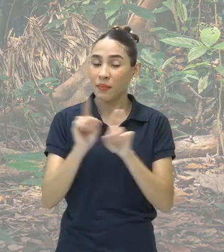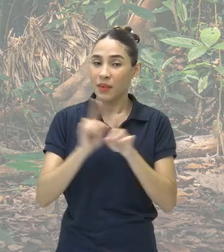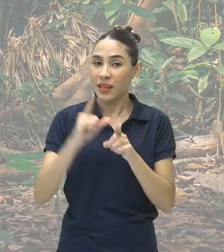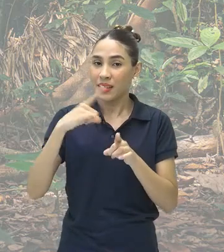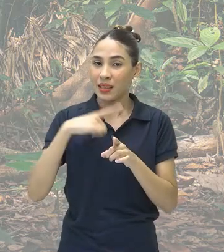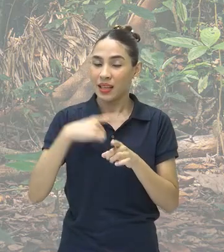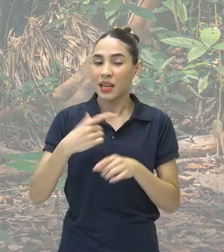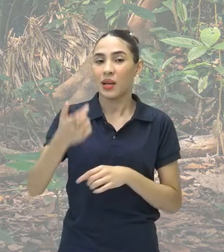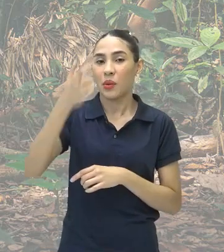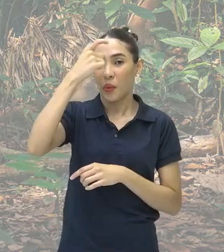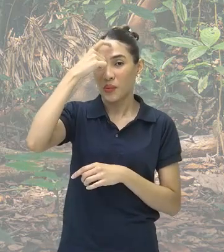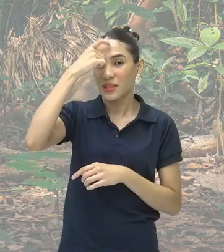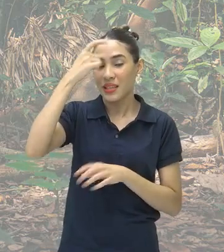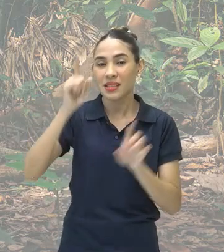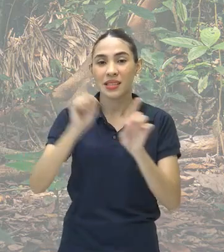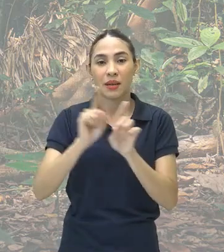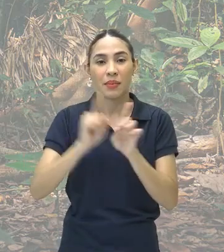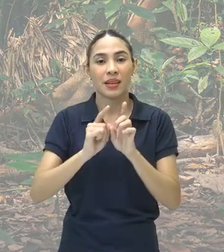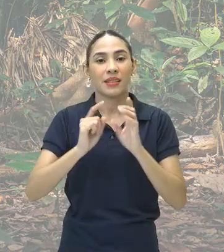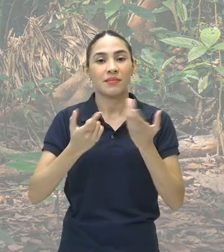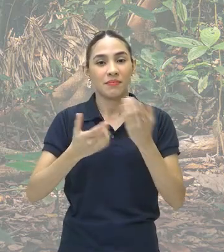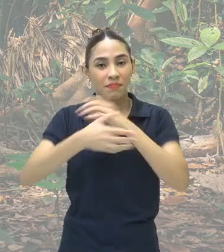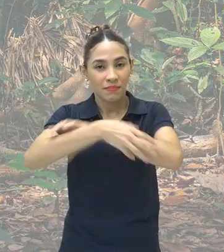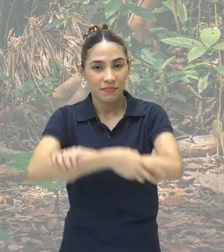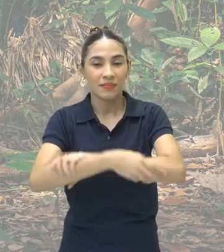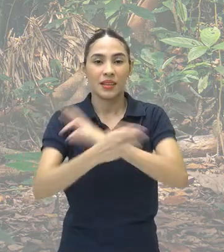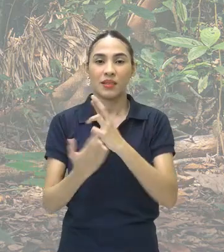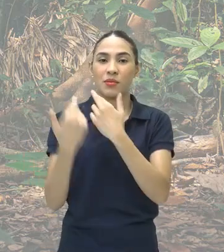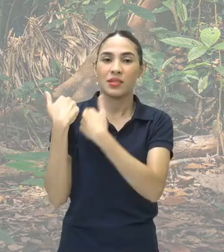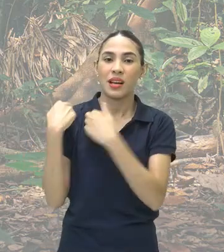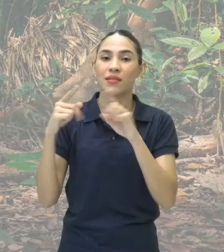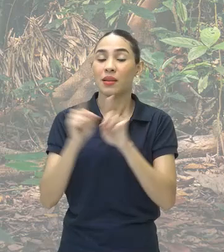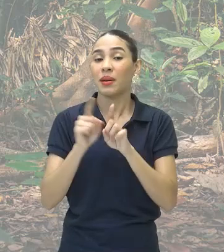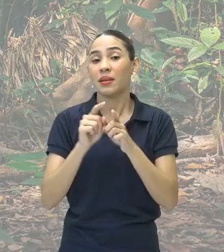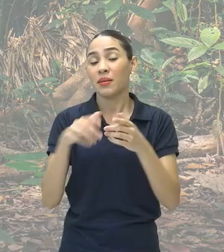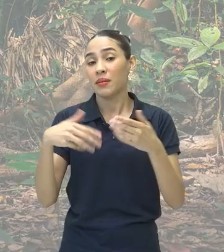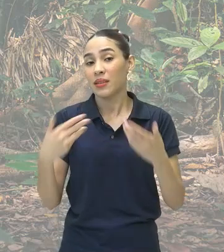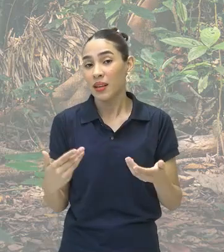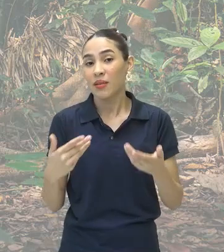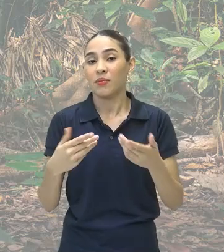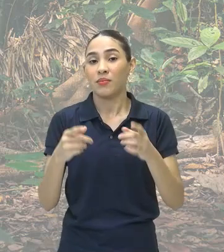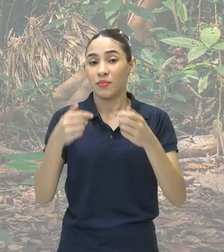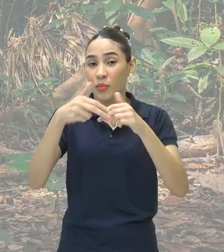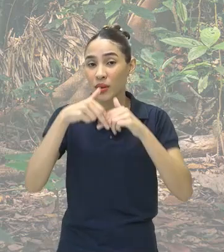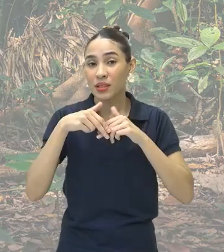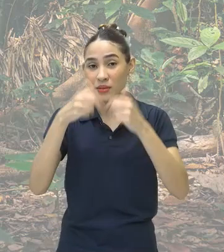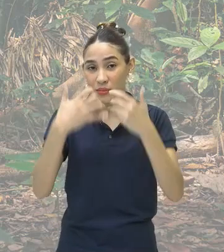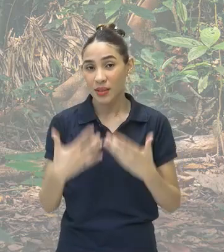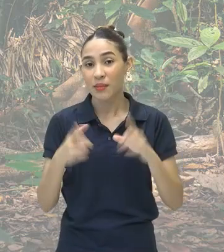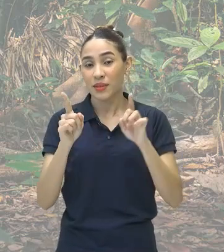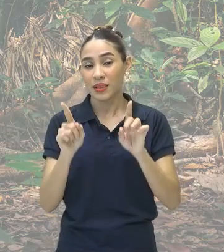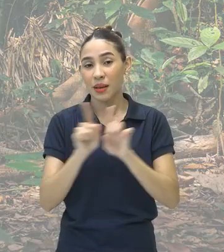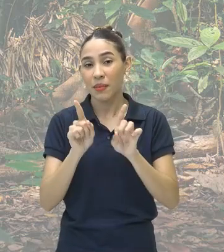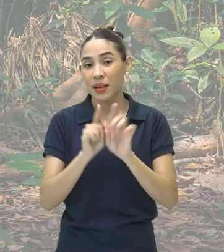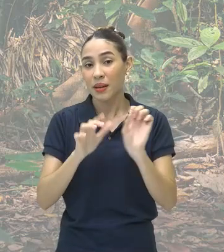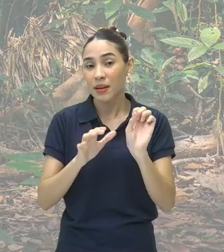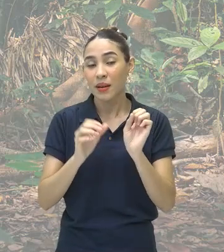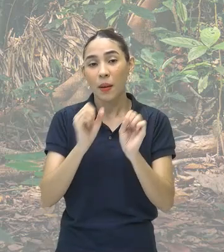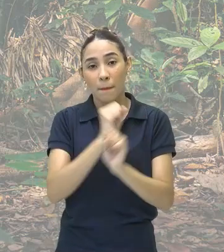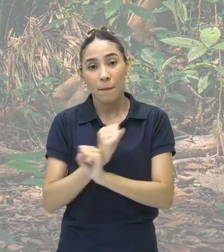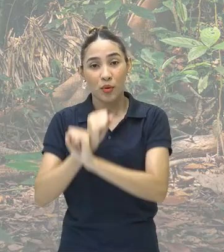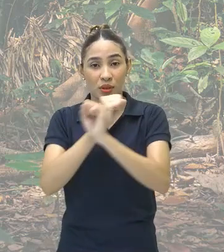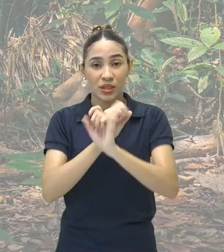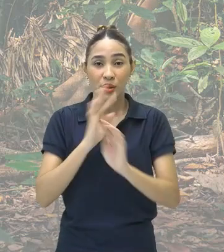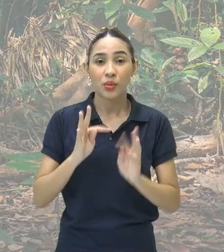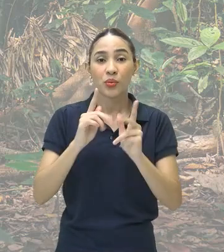essa consciência, essa cidadania responsável aí. Por isso que nós falamos para proteger tudo isso aqui, nós